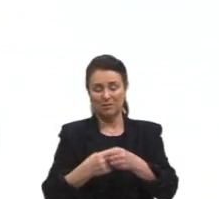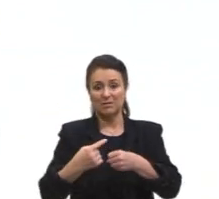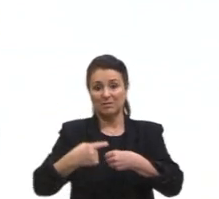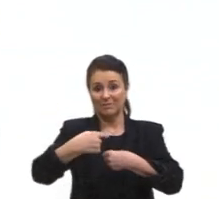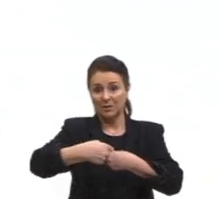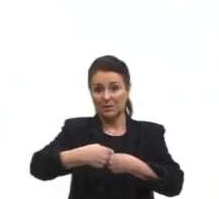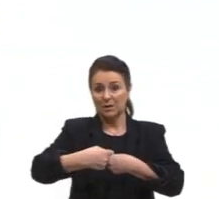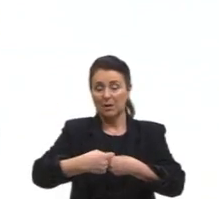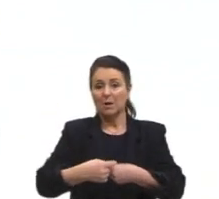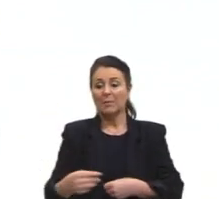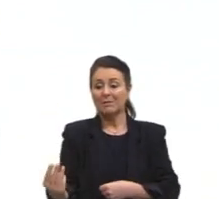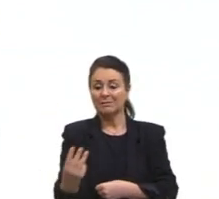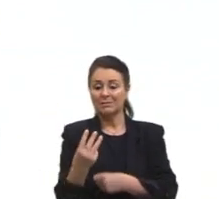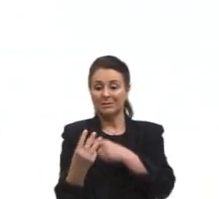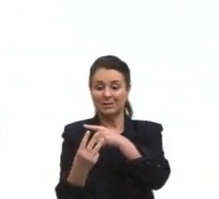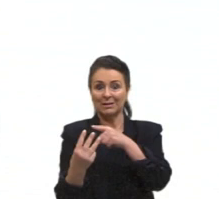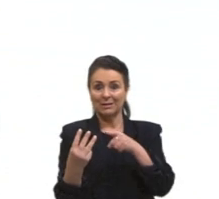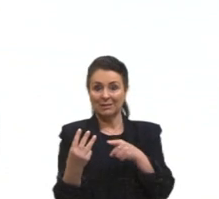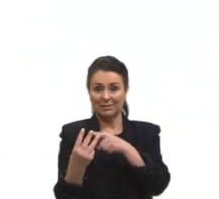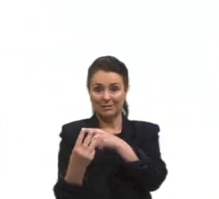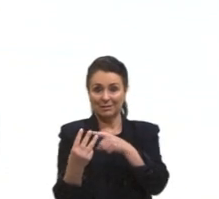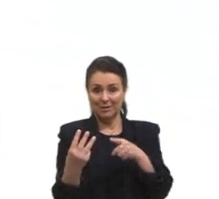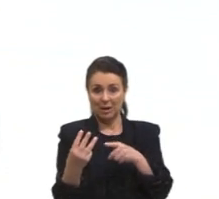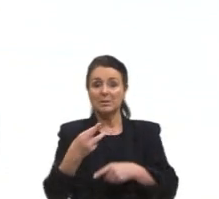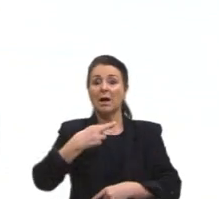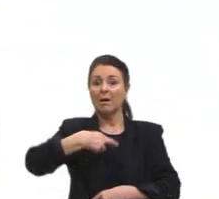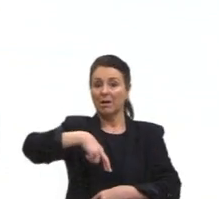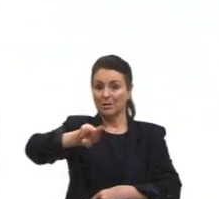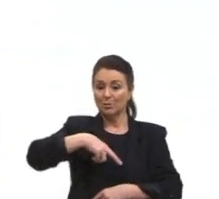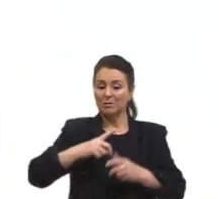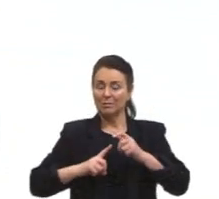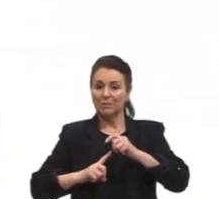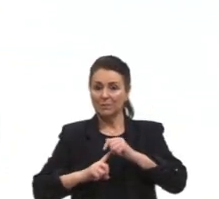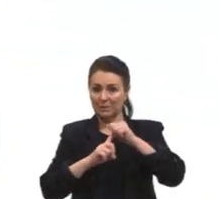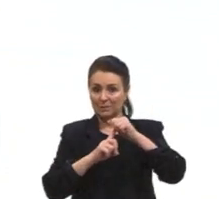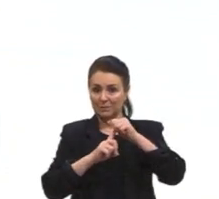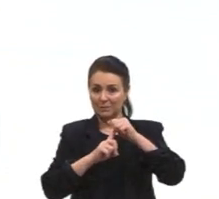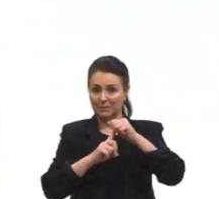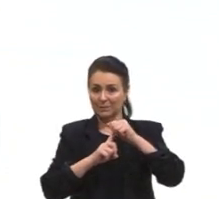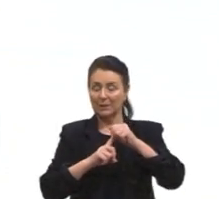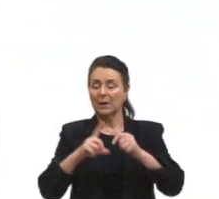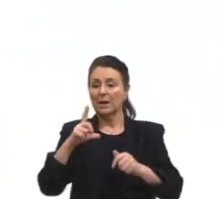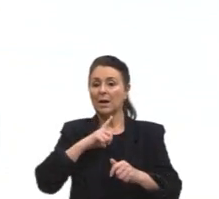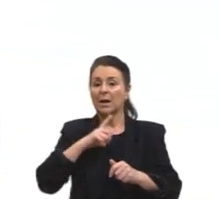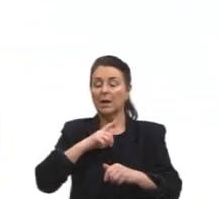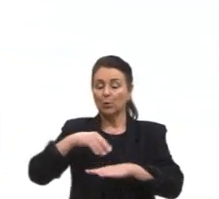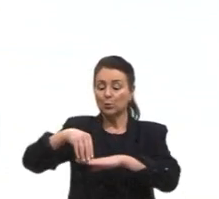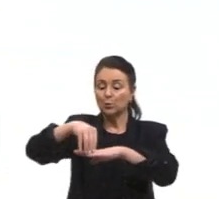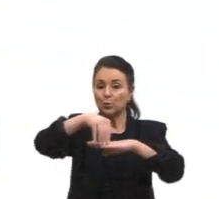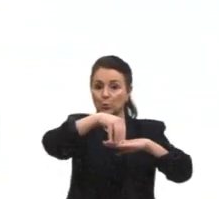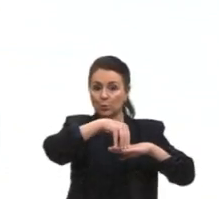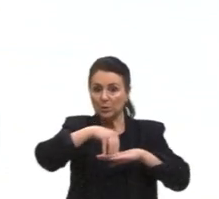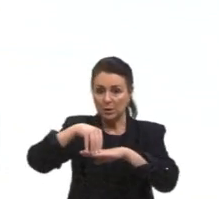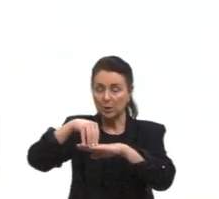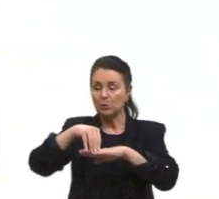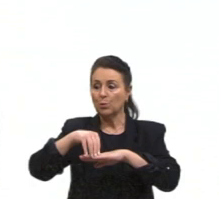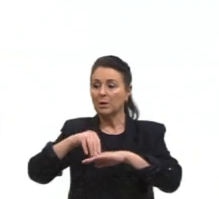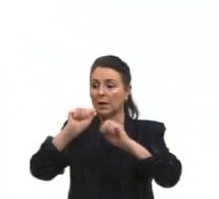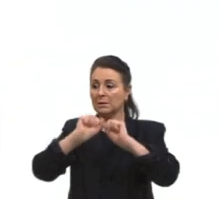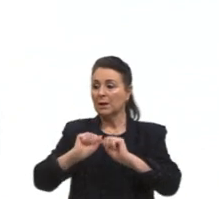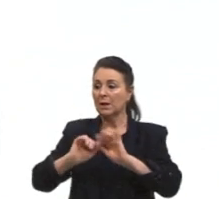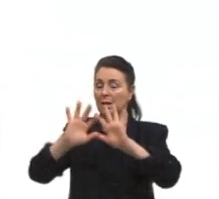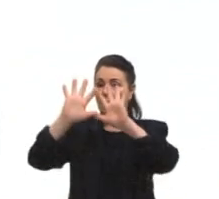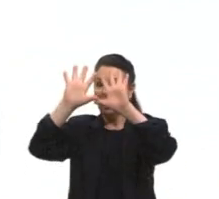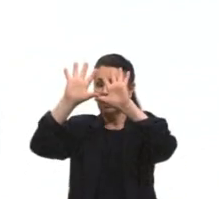essas três grandes religiões tá então é um ponto turístico religioso sagrado para essas três religiões